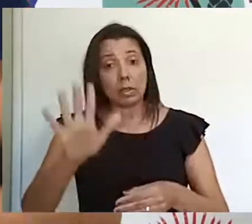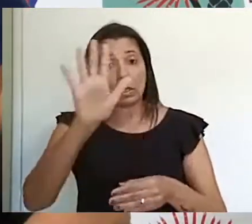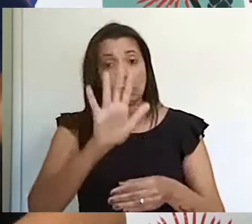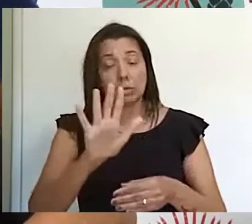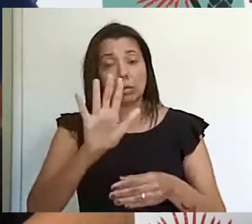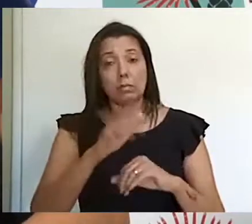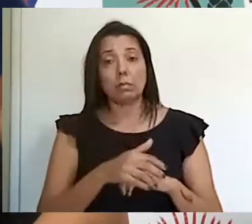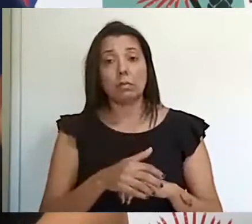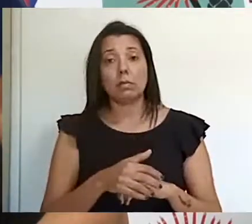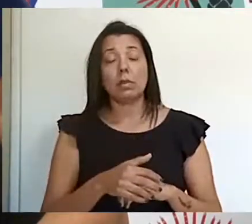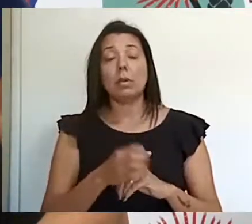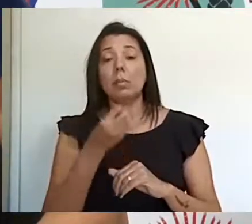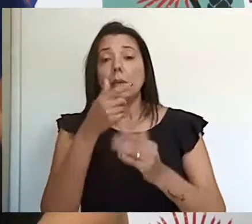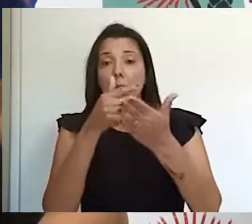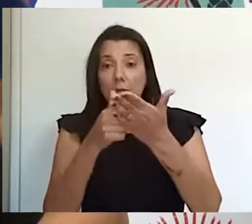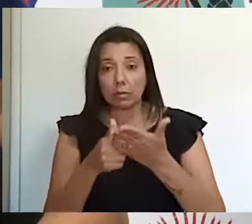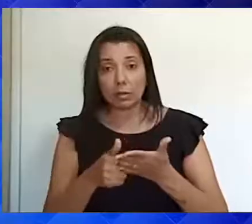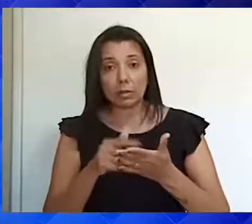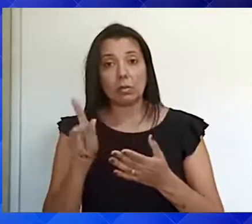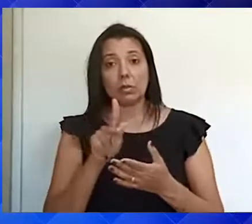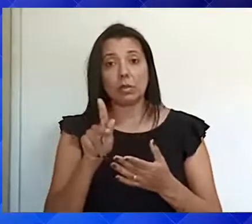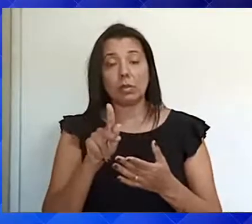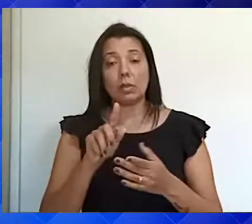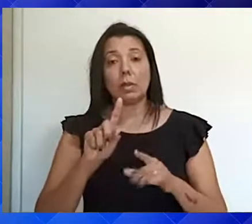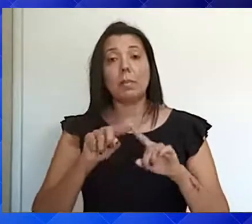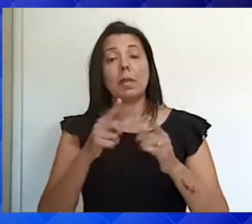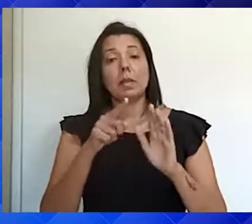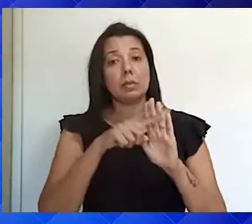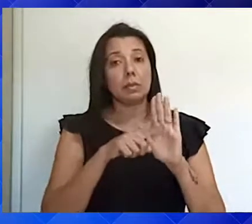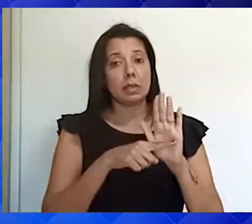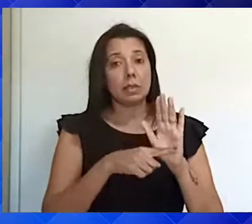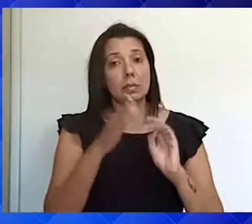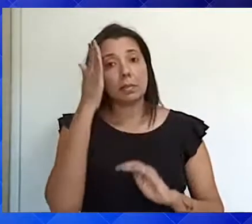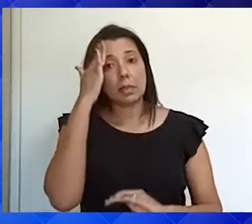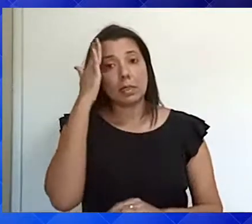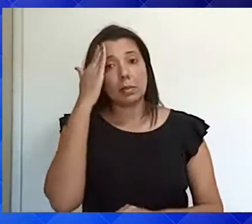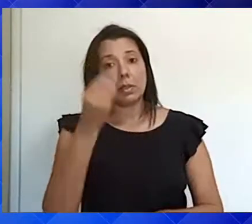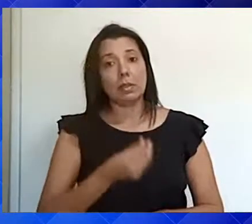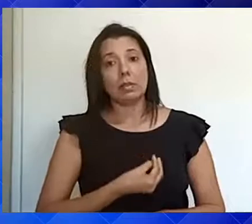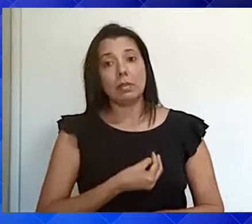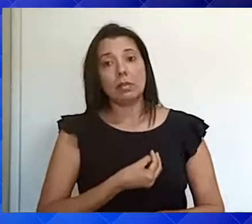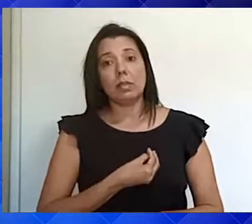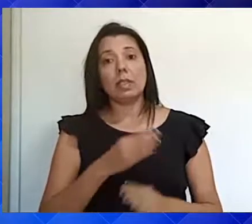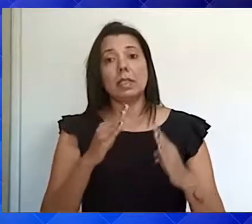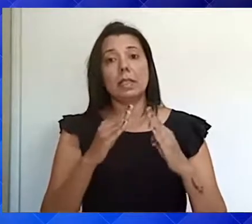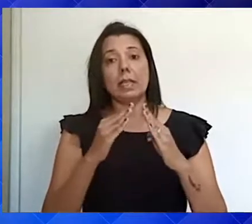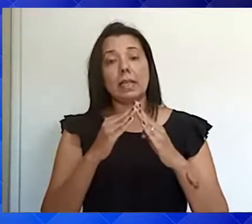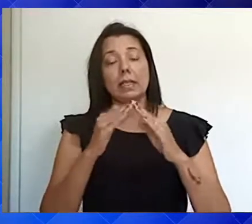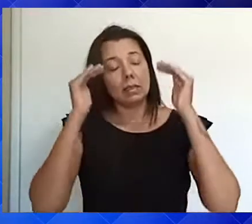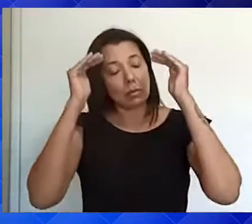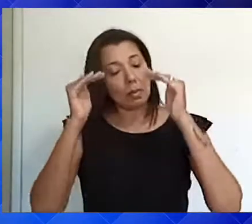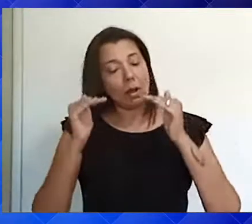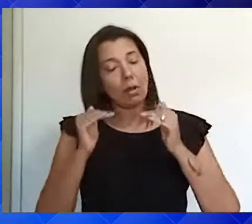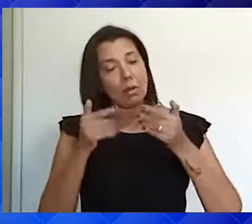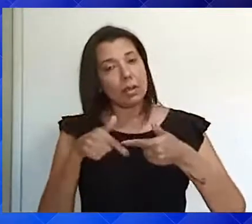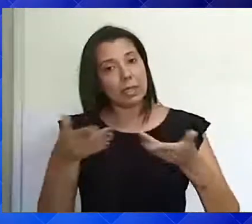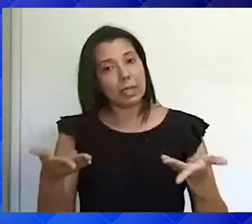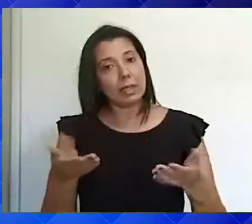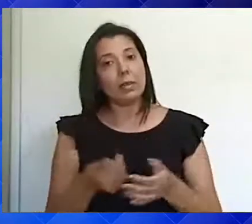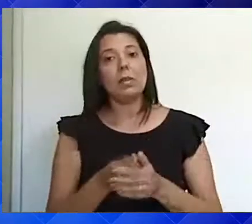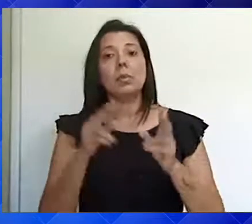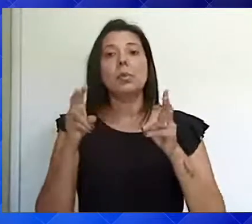Bem-vindos, professores, a mais um programa aqui, Saber Viver em Casa. É uma honra ter vocês aqui para esse tema. E